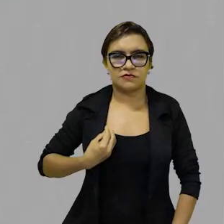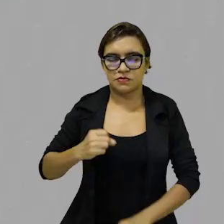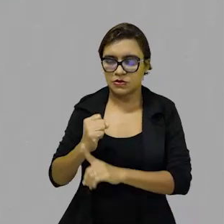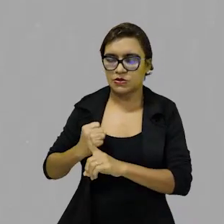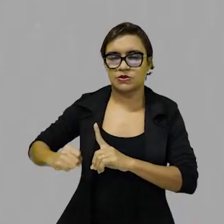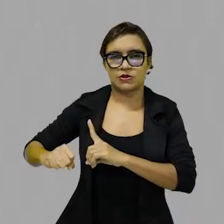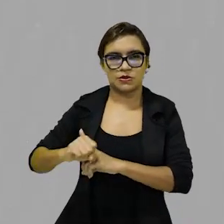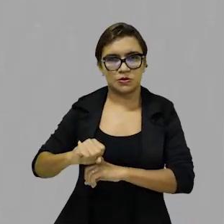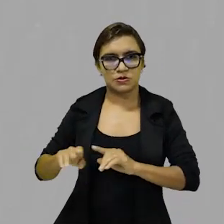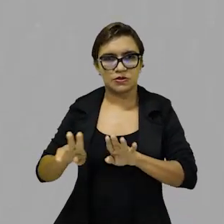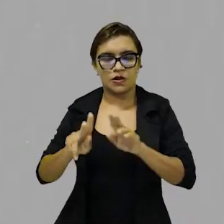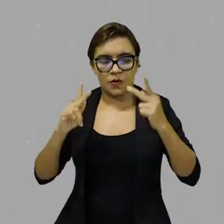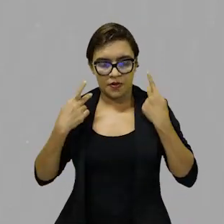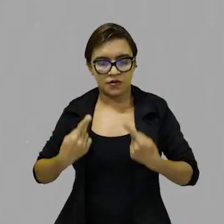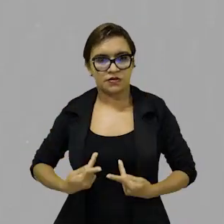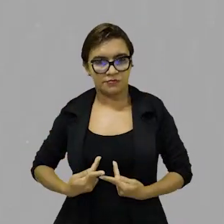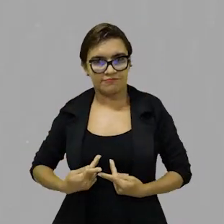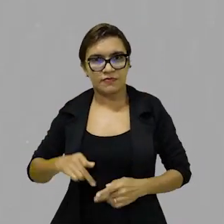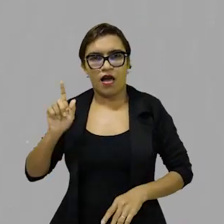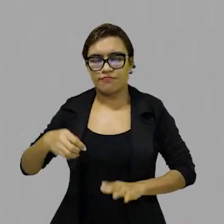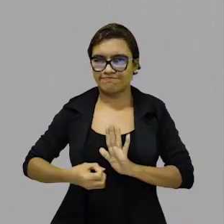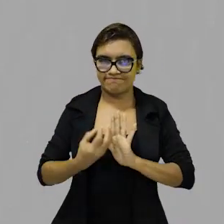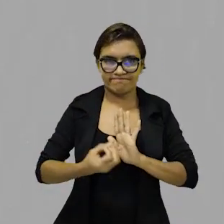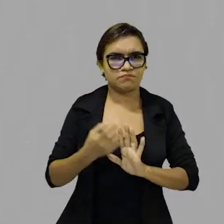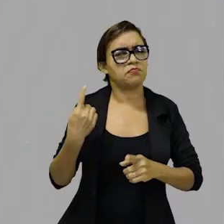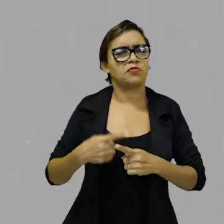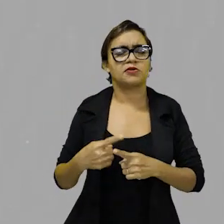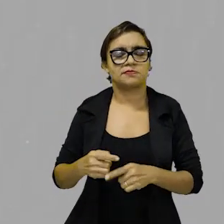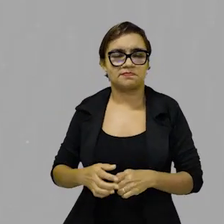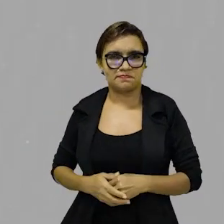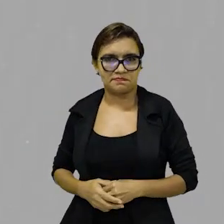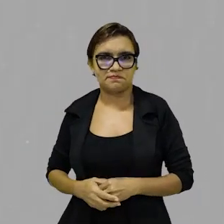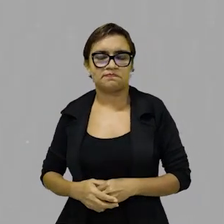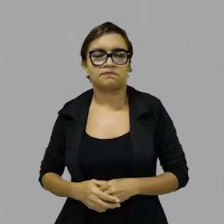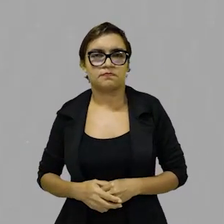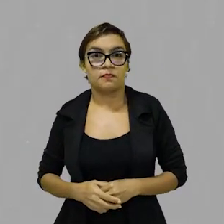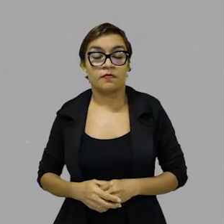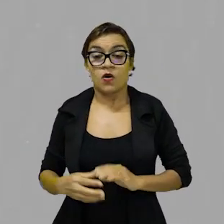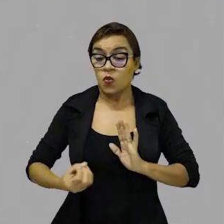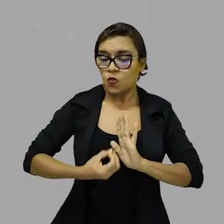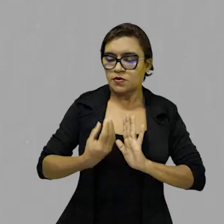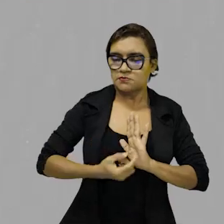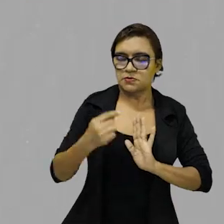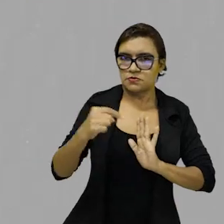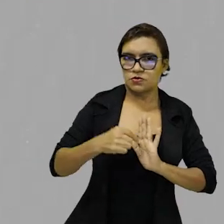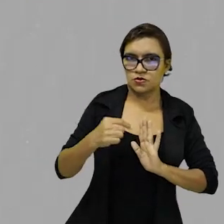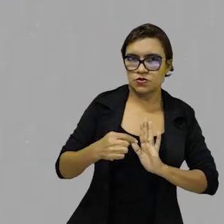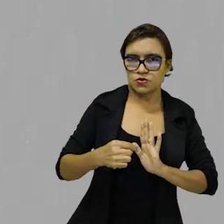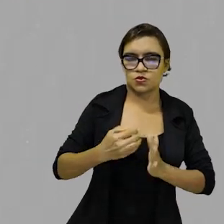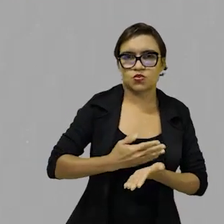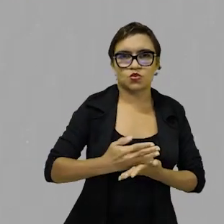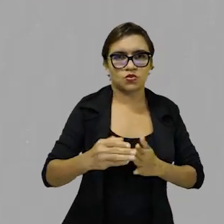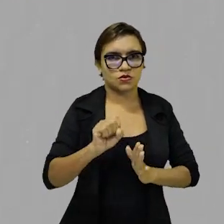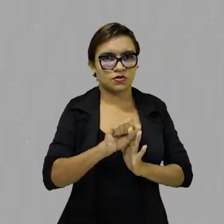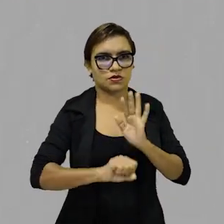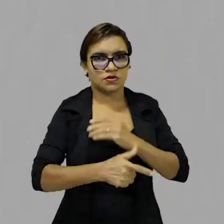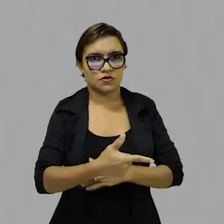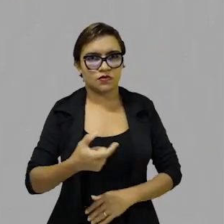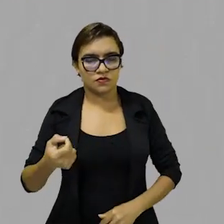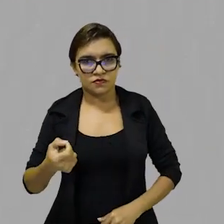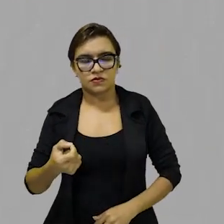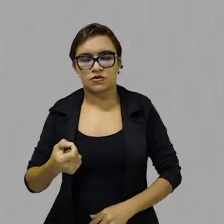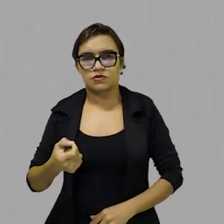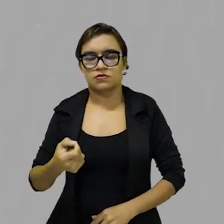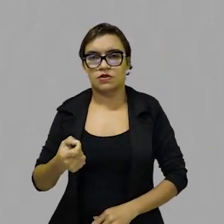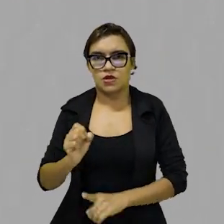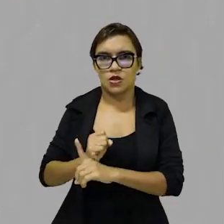da humanidade, extremamente expressionista. Por quê? Porque o expressionismo, no início do século XX, contestou a sociedade